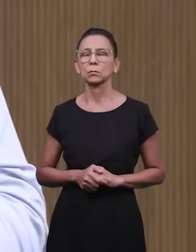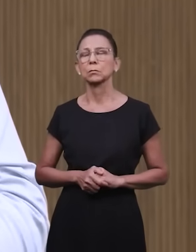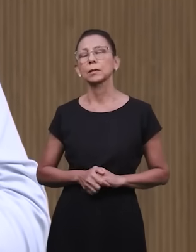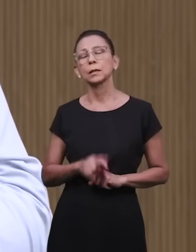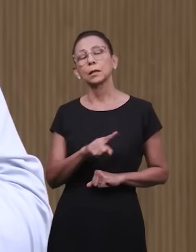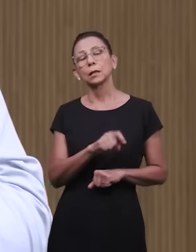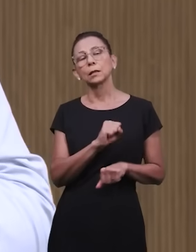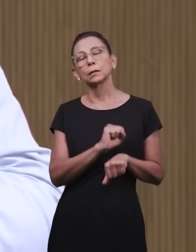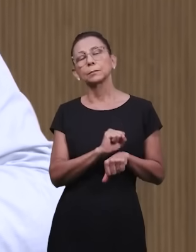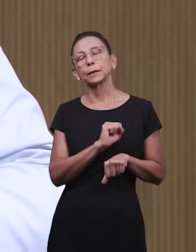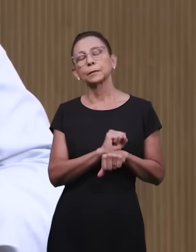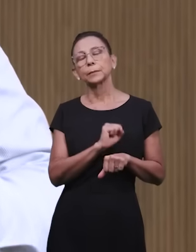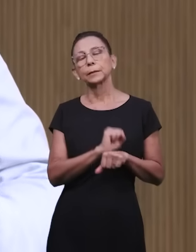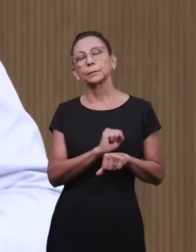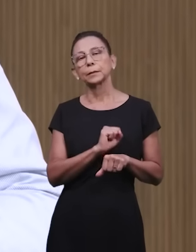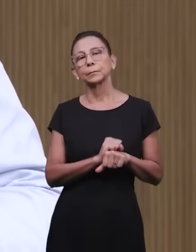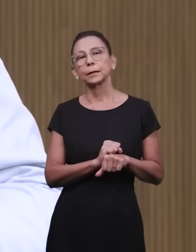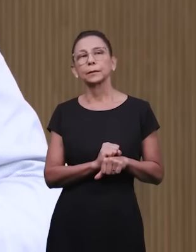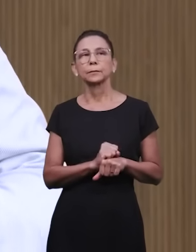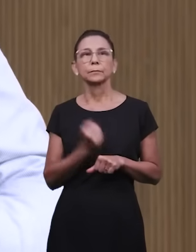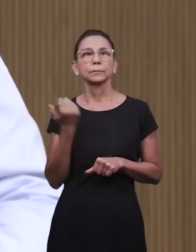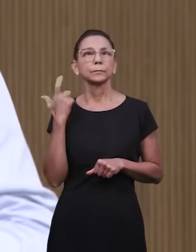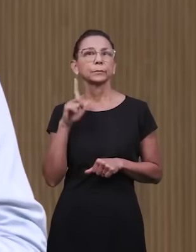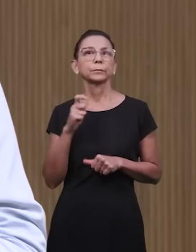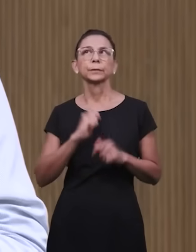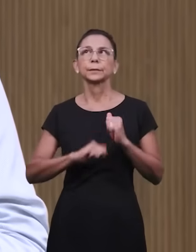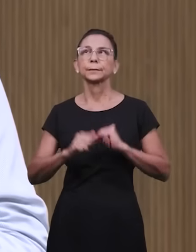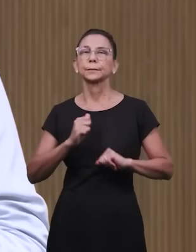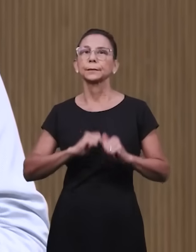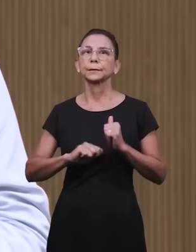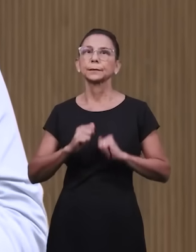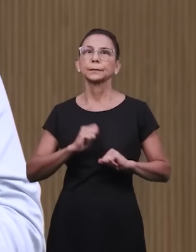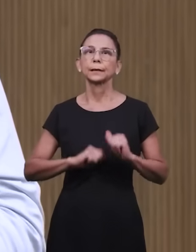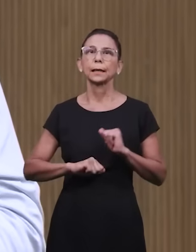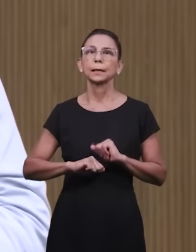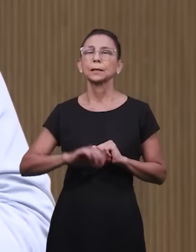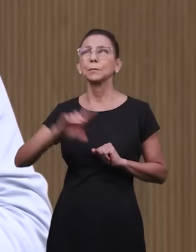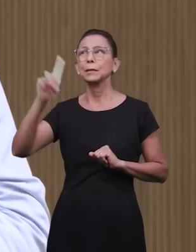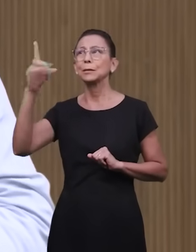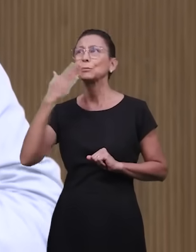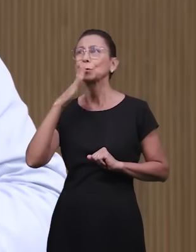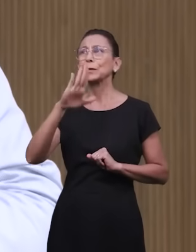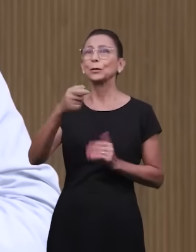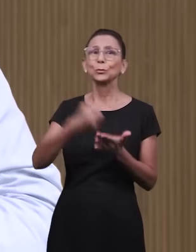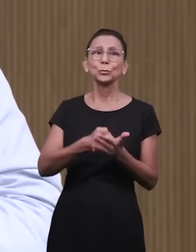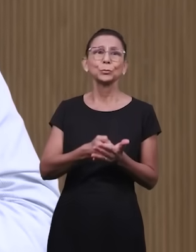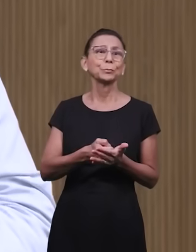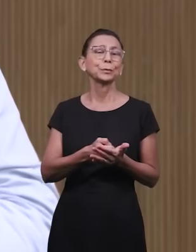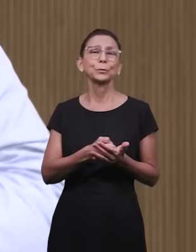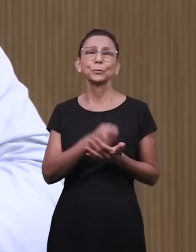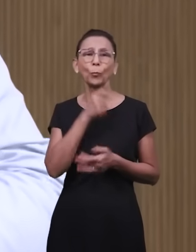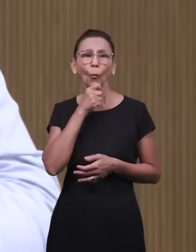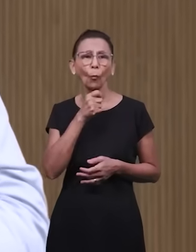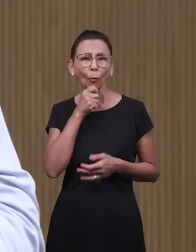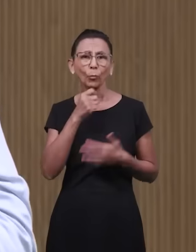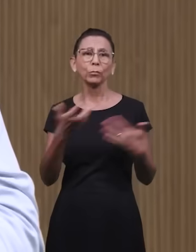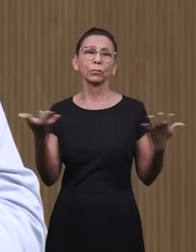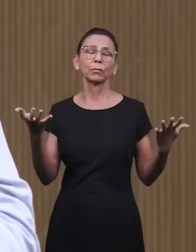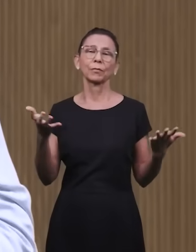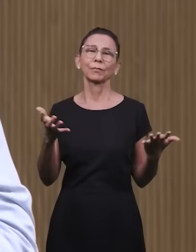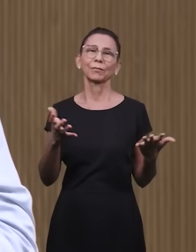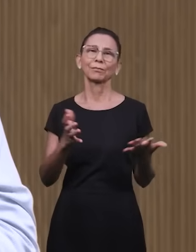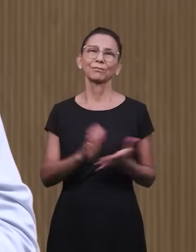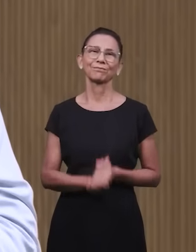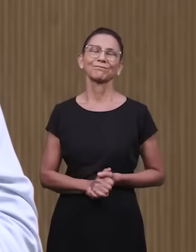do Senhor ainda não se cumpriu nas nossas vidas, nesse momento a ansiedade começa a crescer nas